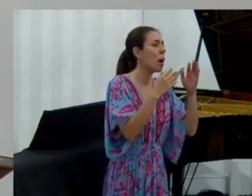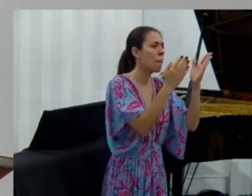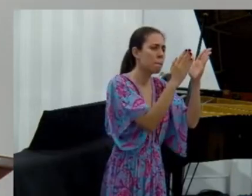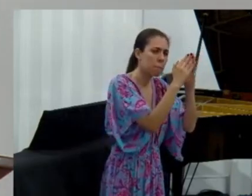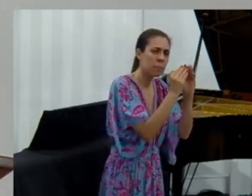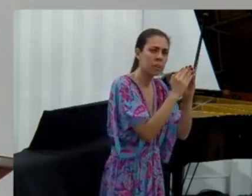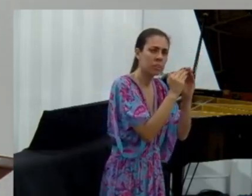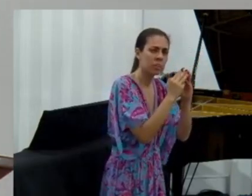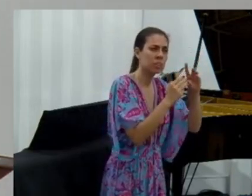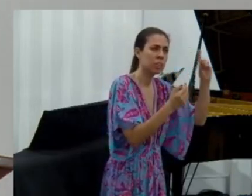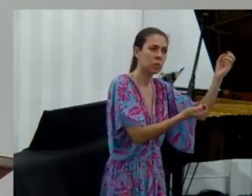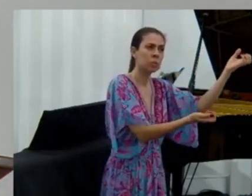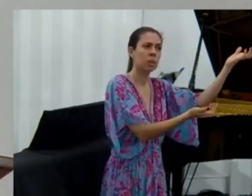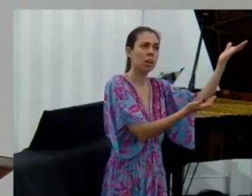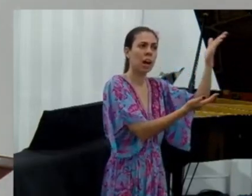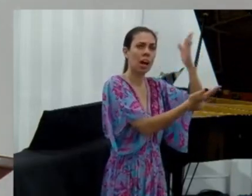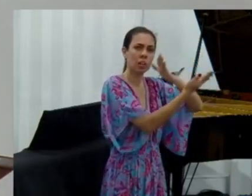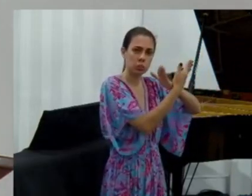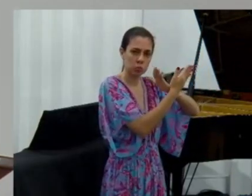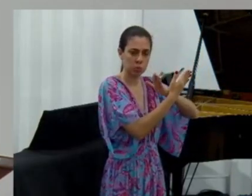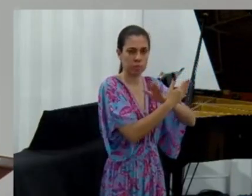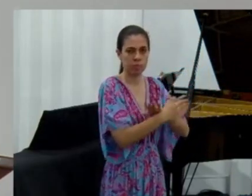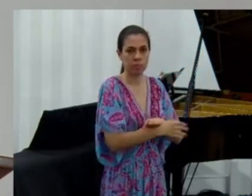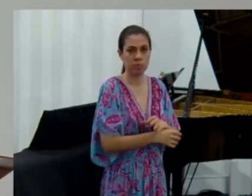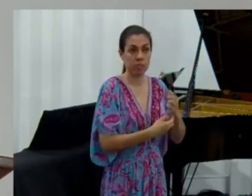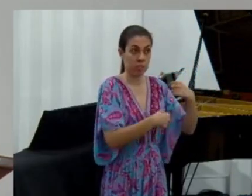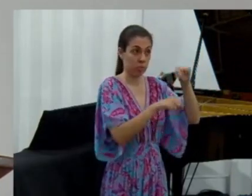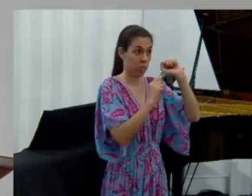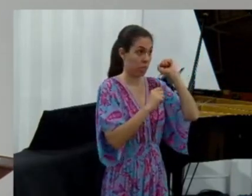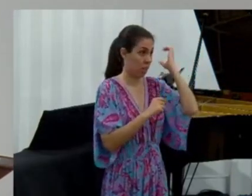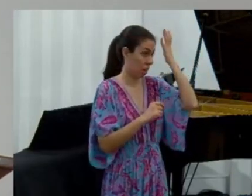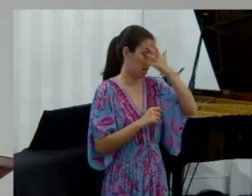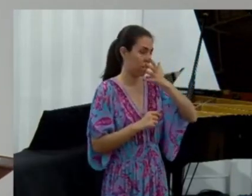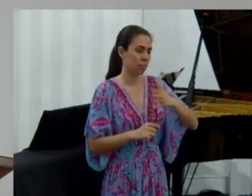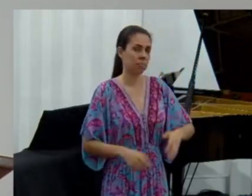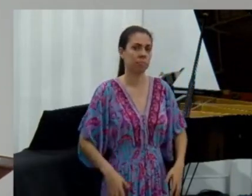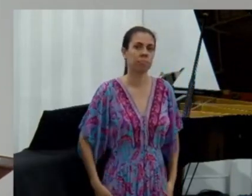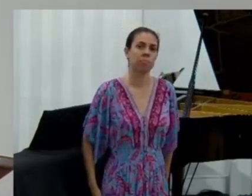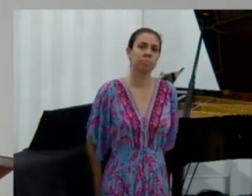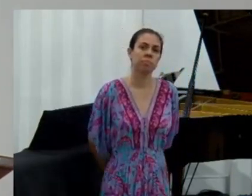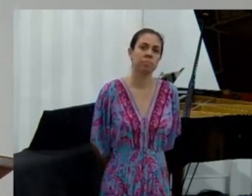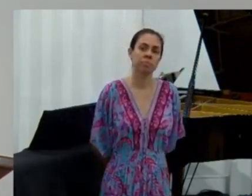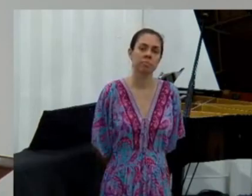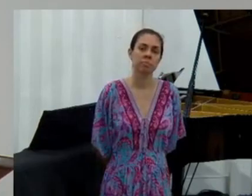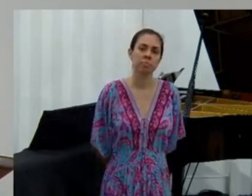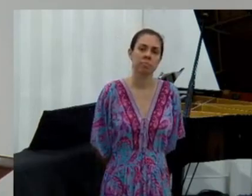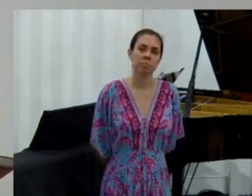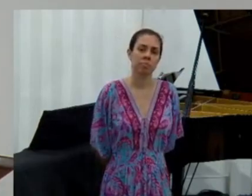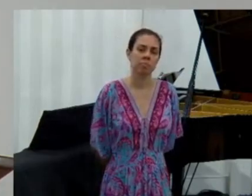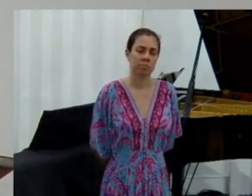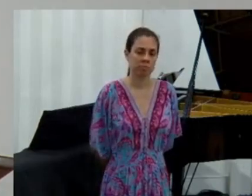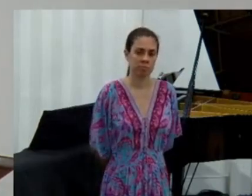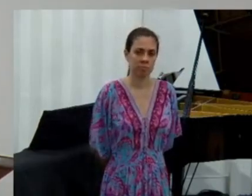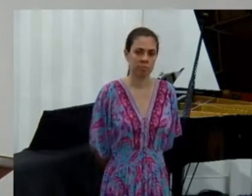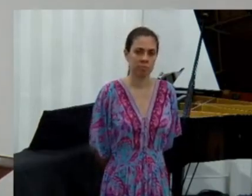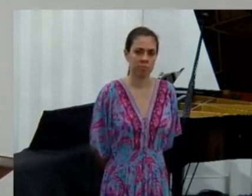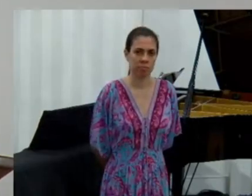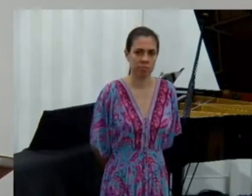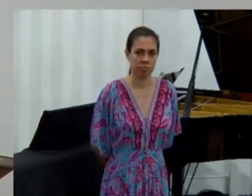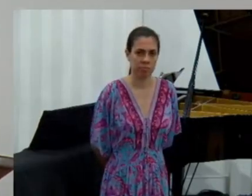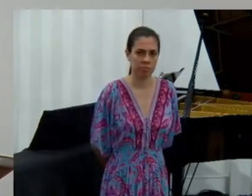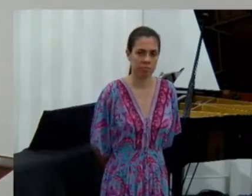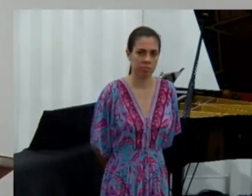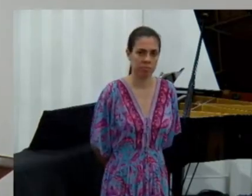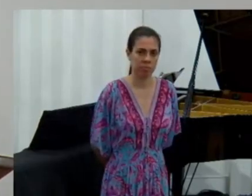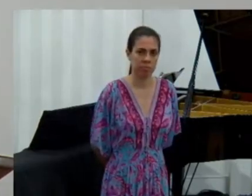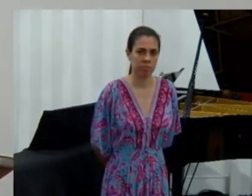misericórdia, a fim de recebermos graça. Mas nós não podemos passar de um momento como este, em que a palavra